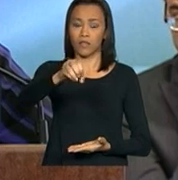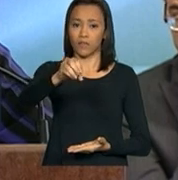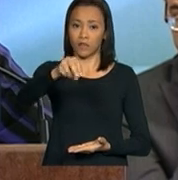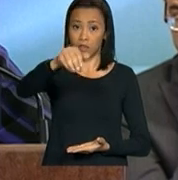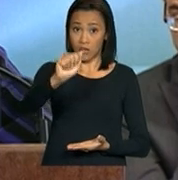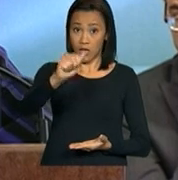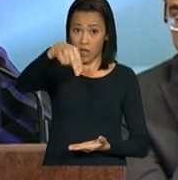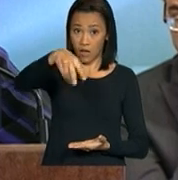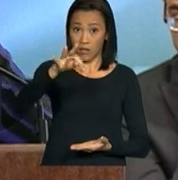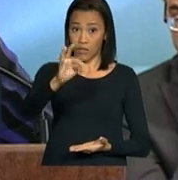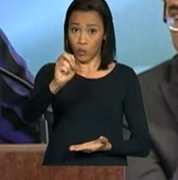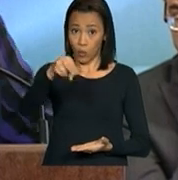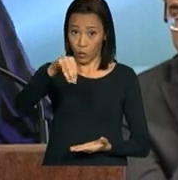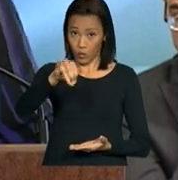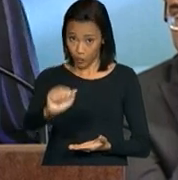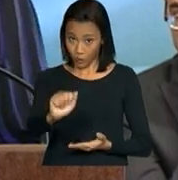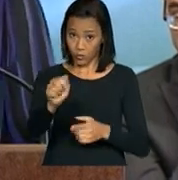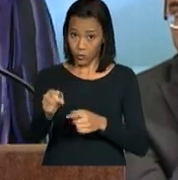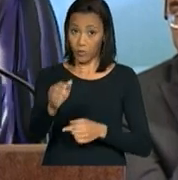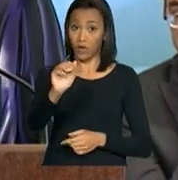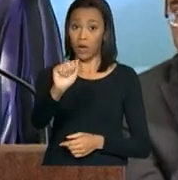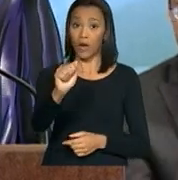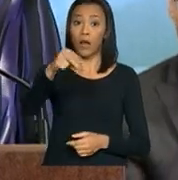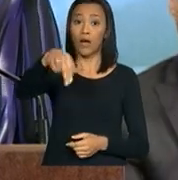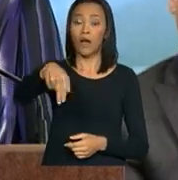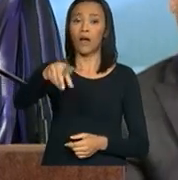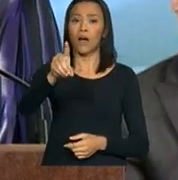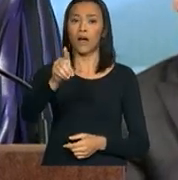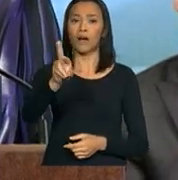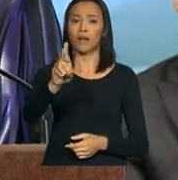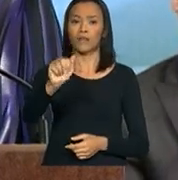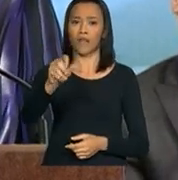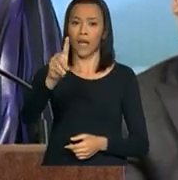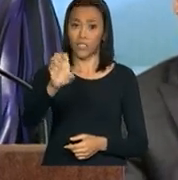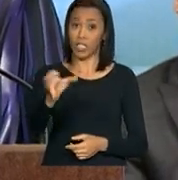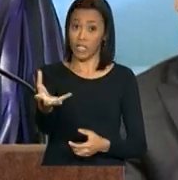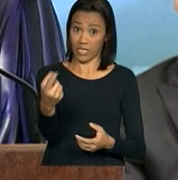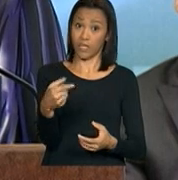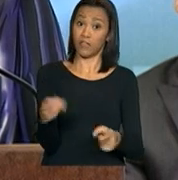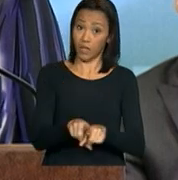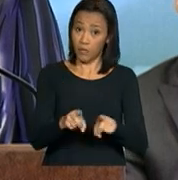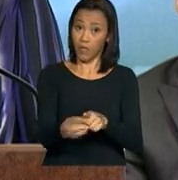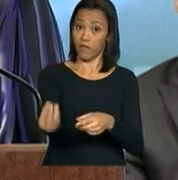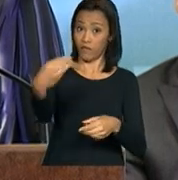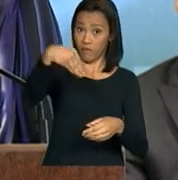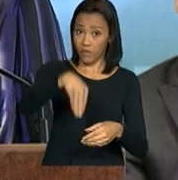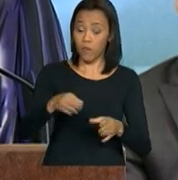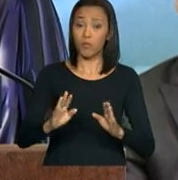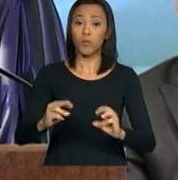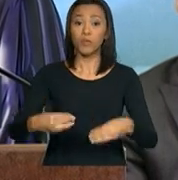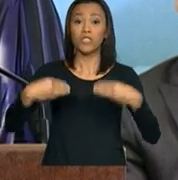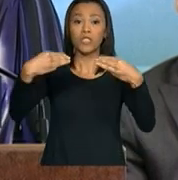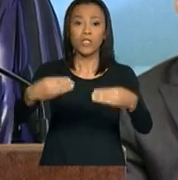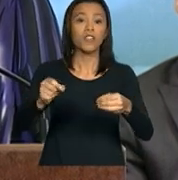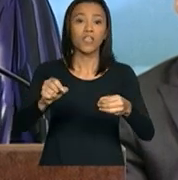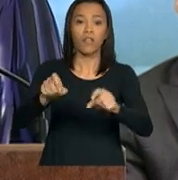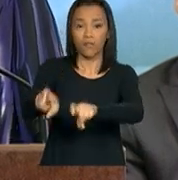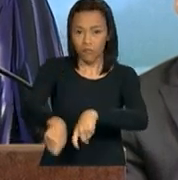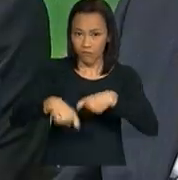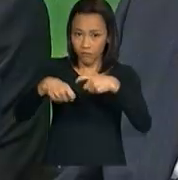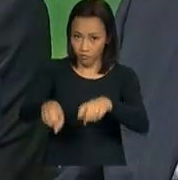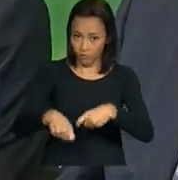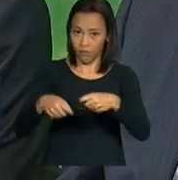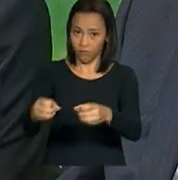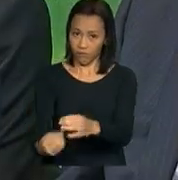Ferreira o Toninho Andrade que assume o Ministério da Agricultura agora e também